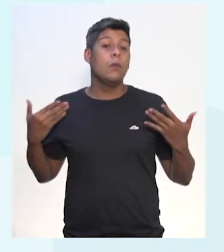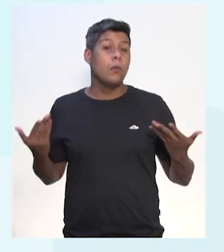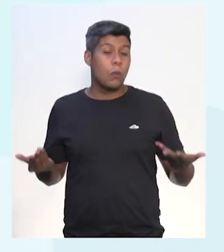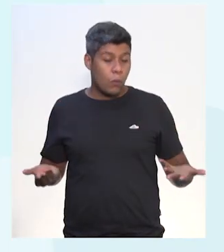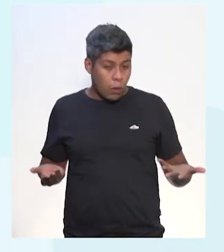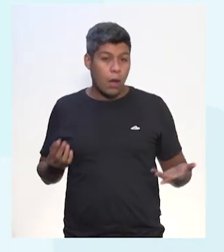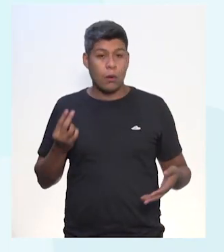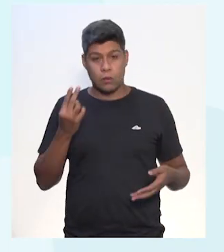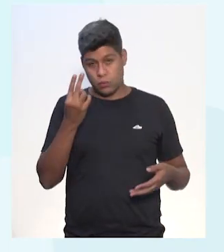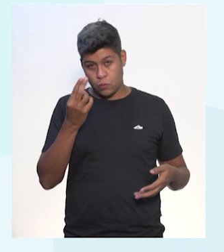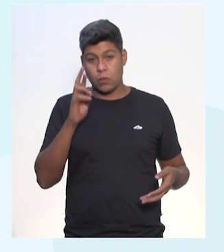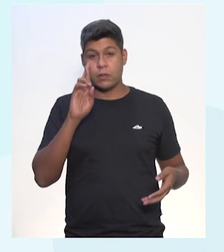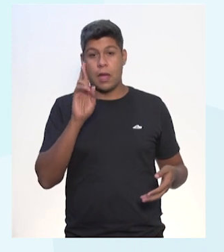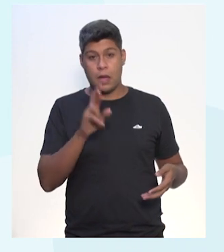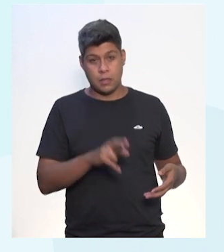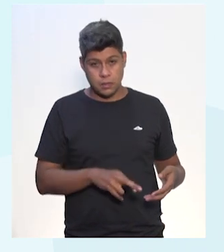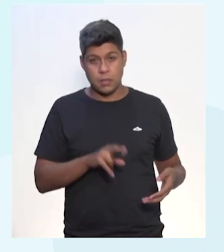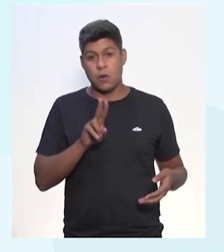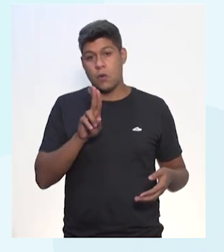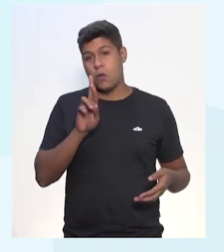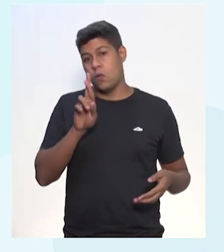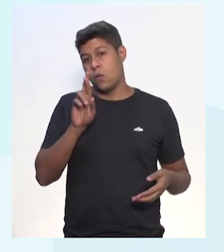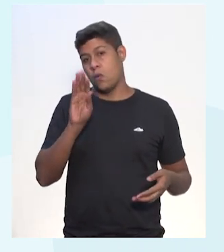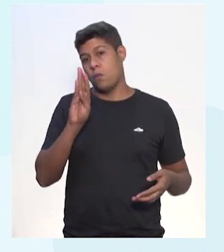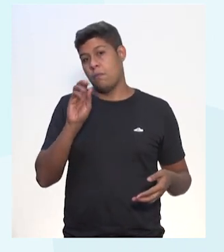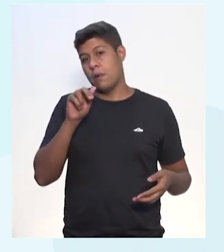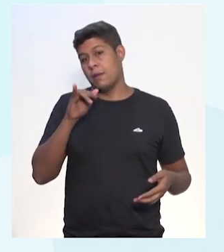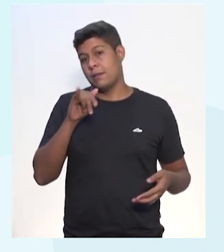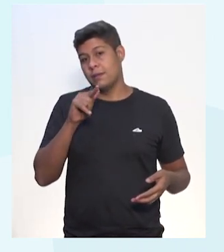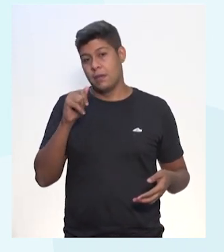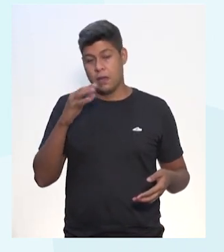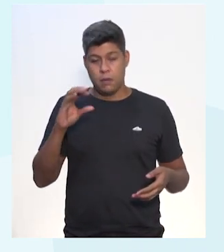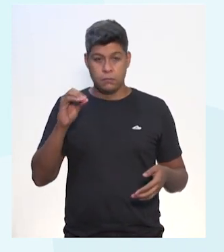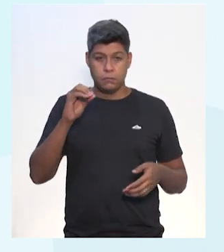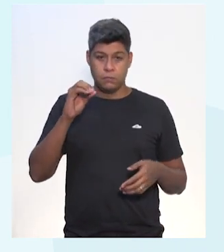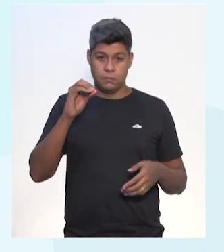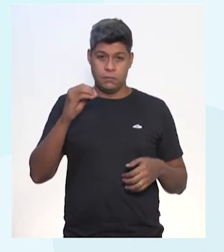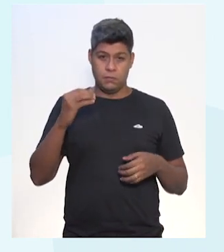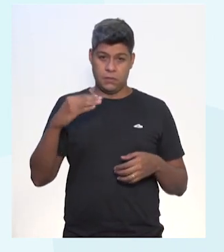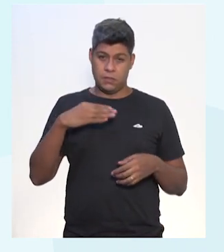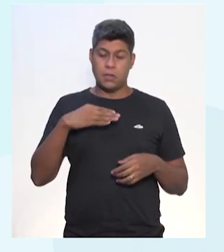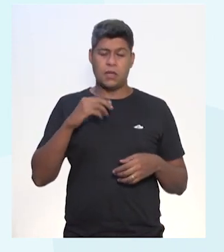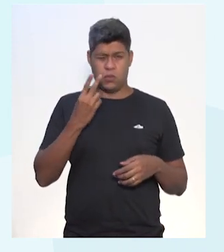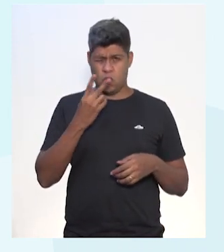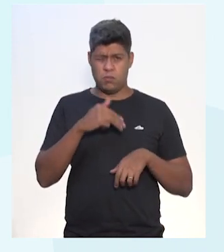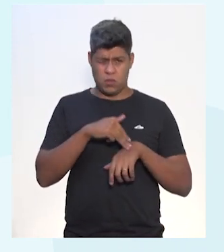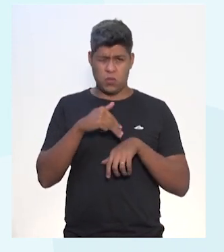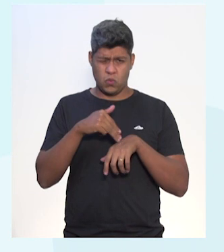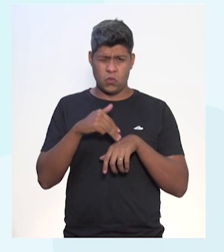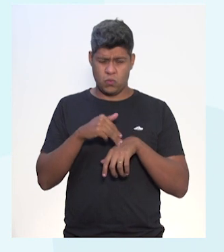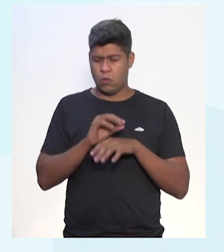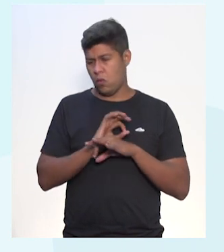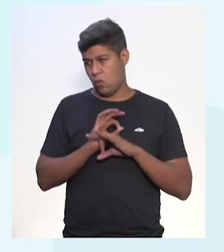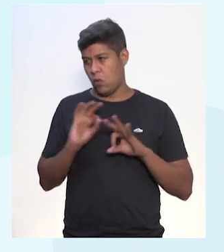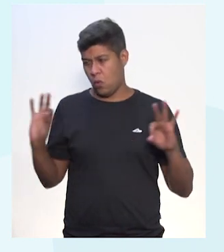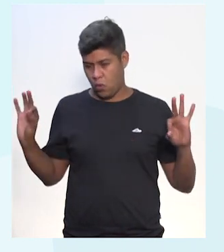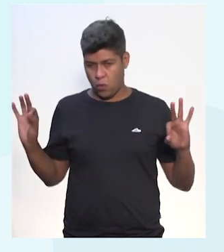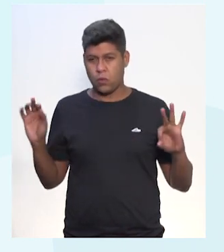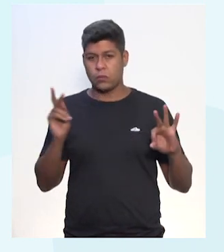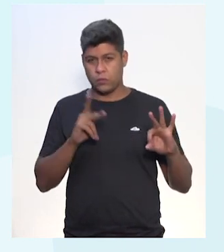as 2 razões para a urbanização das cidades? Acho que 2 minutos tá bom, professor? Tá ótimo,